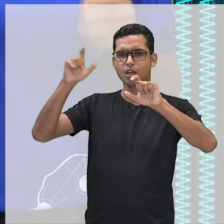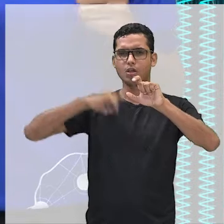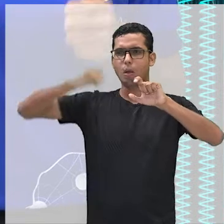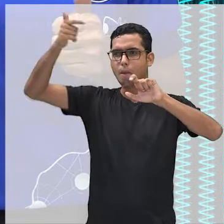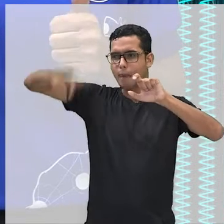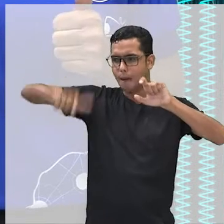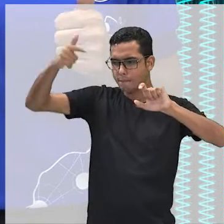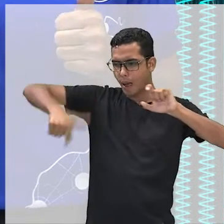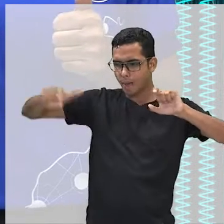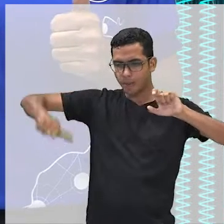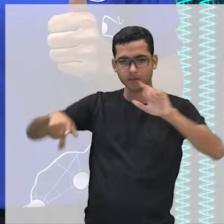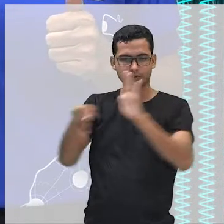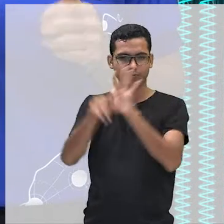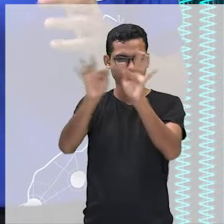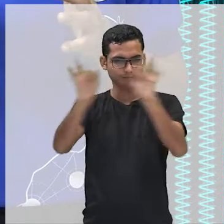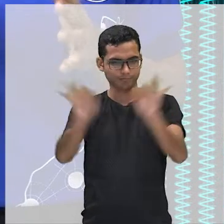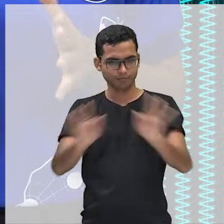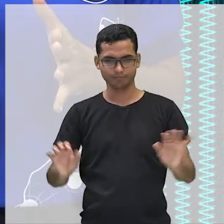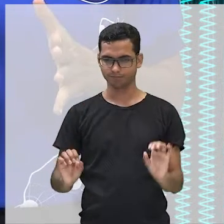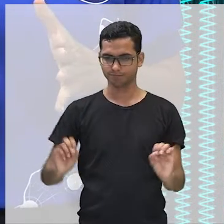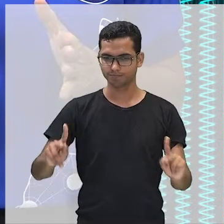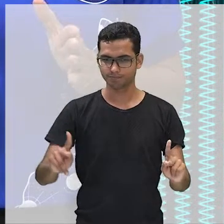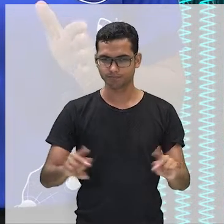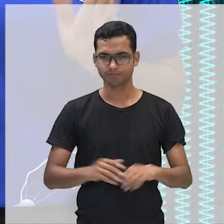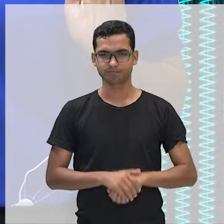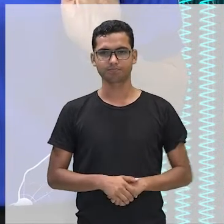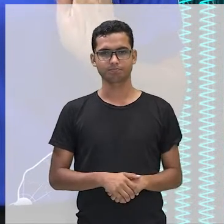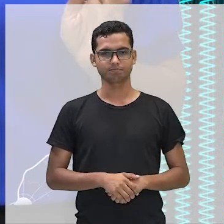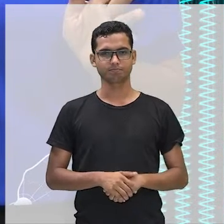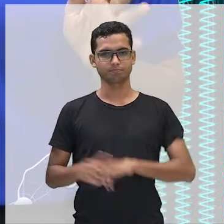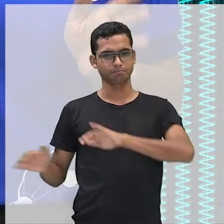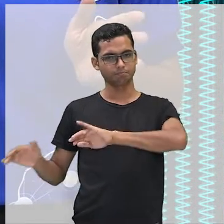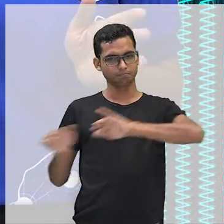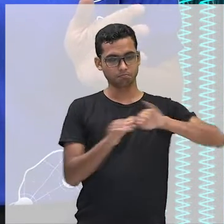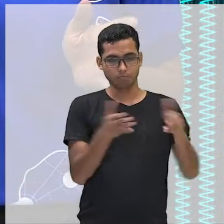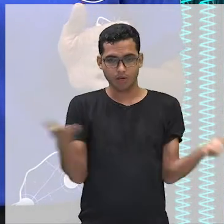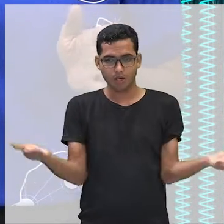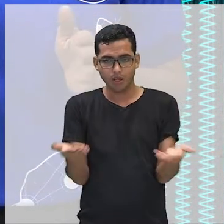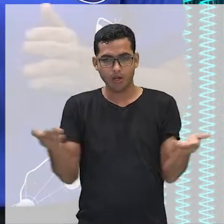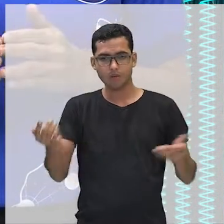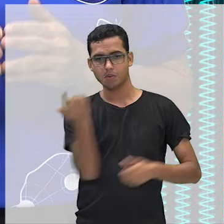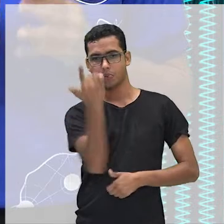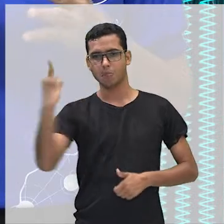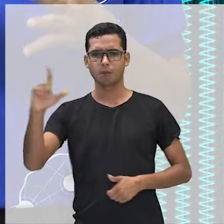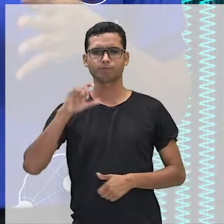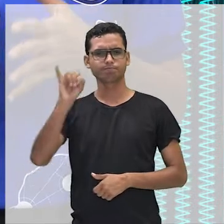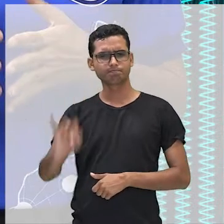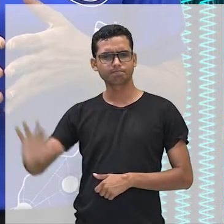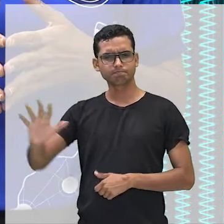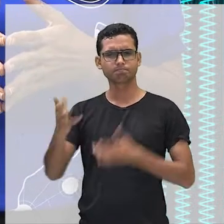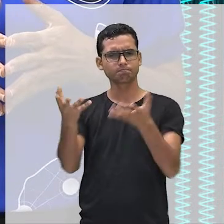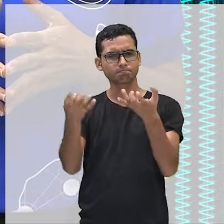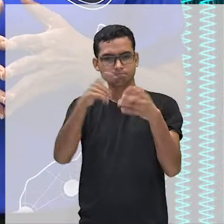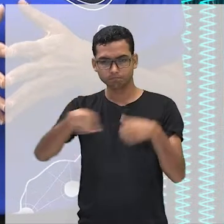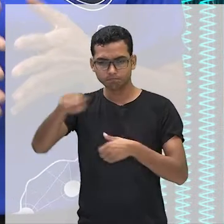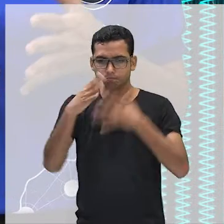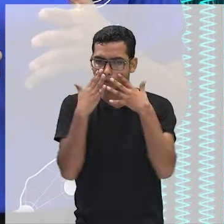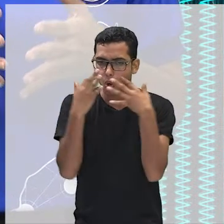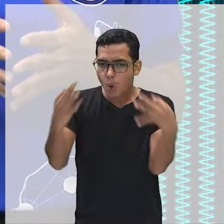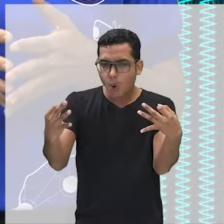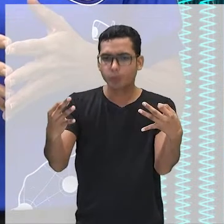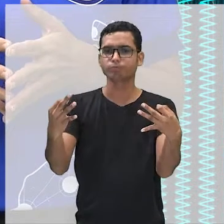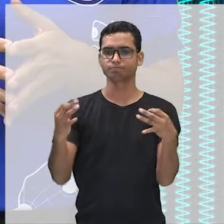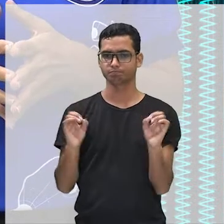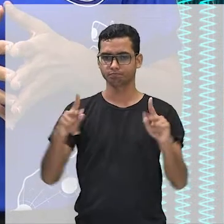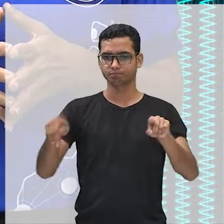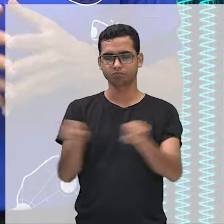frase. Right? Agora, a próxima imagem, eu quero que vocês prestem bastante atenção,